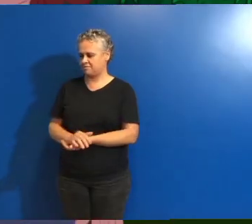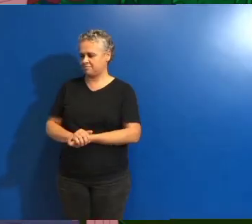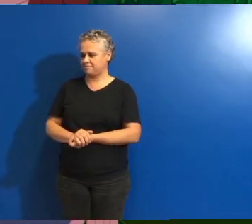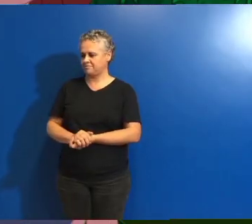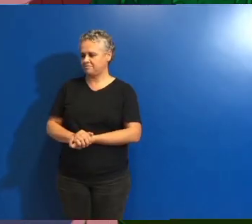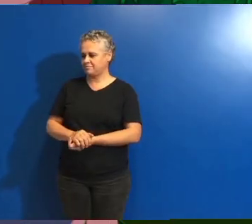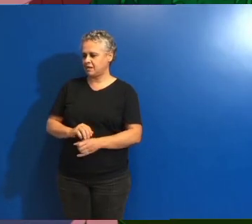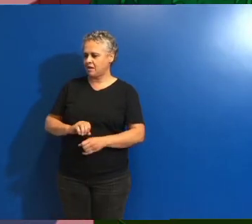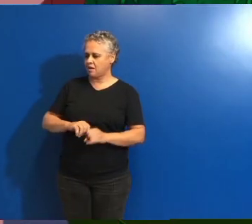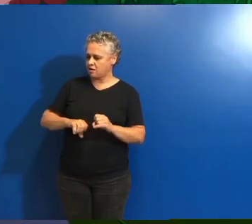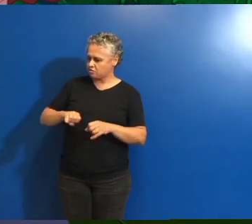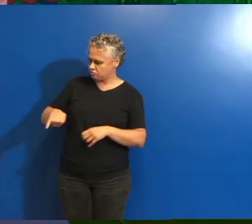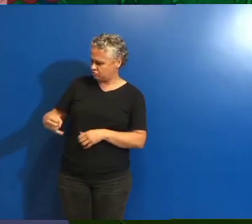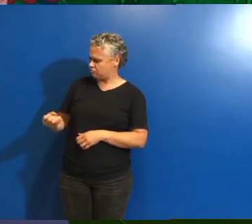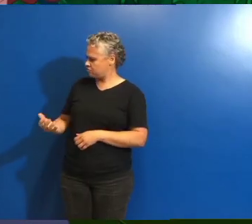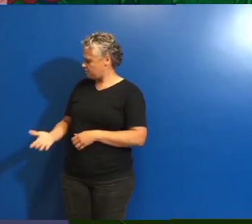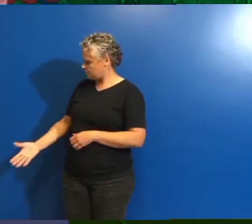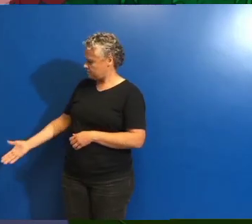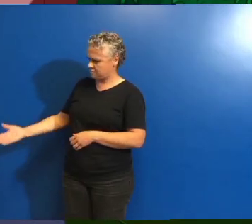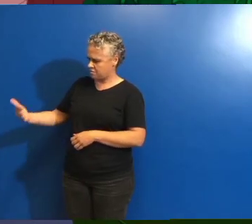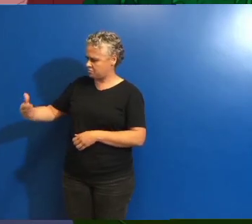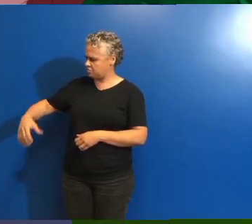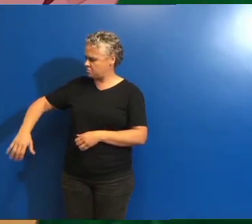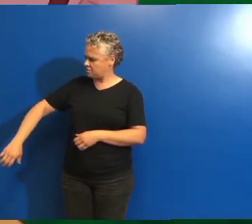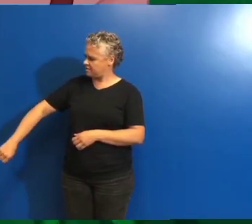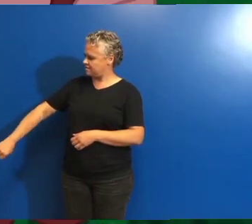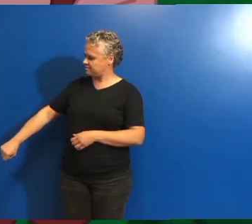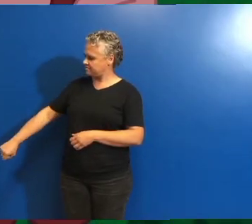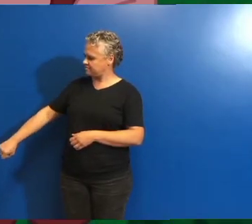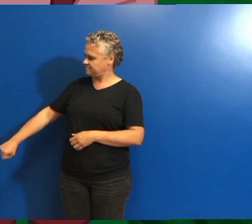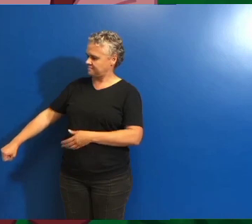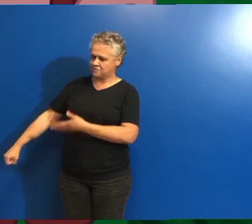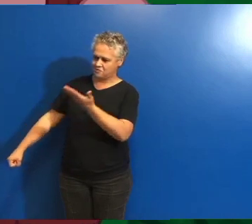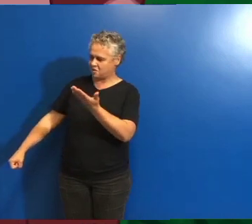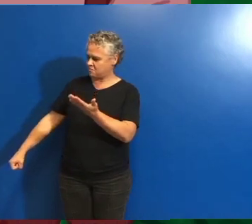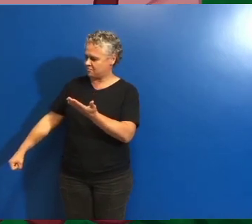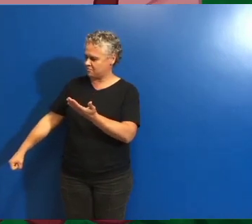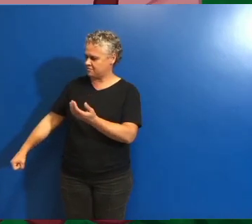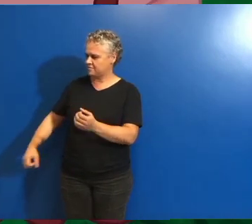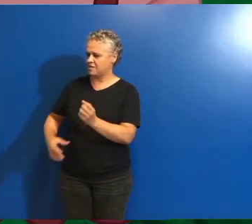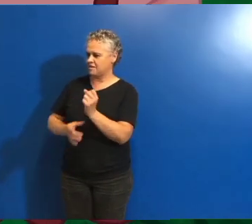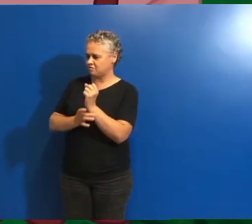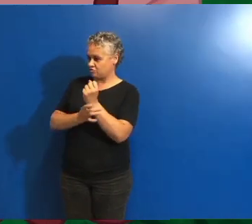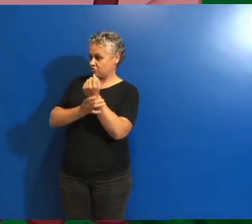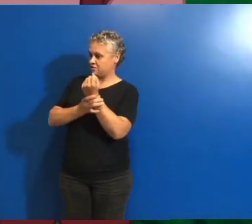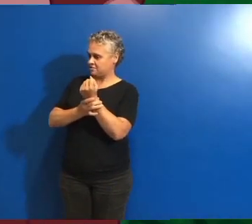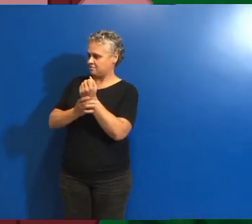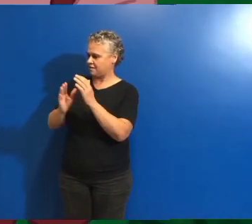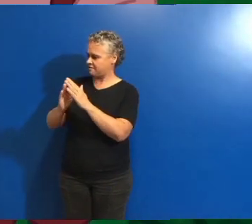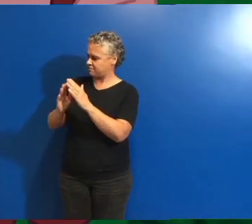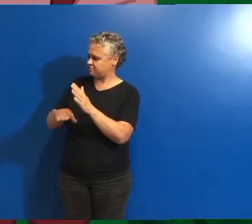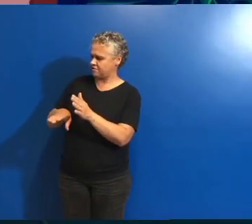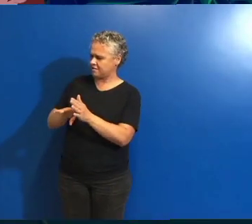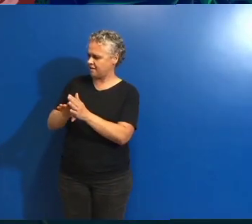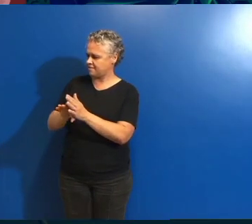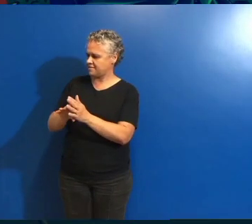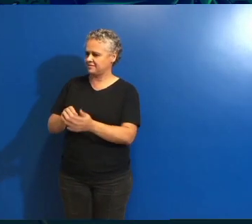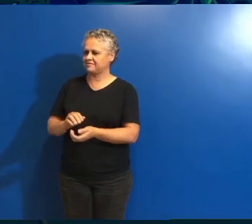"Agora me dê sua mão. Vamos chegar em casa com segurança. Você verá." João disse com imensa